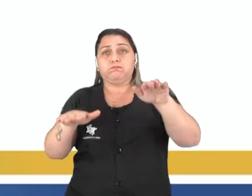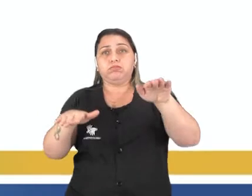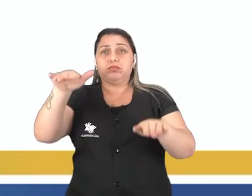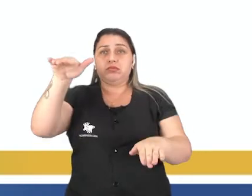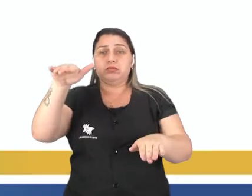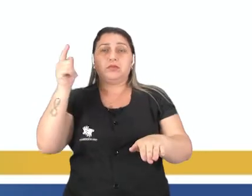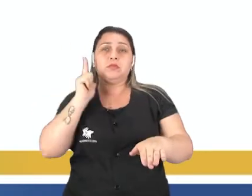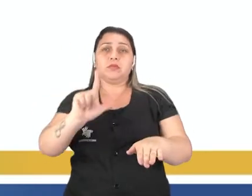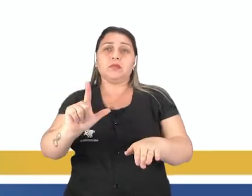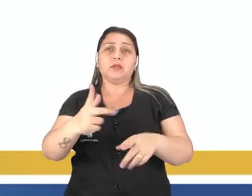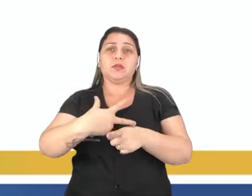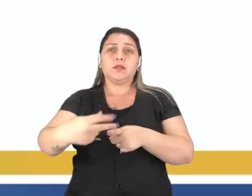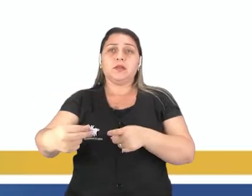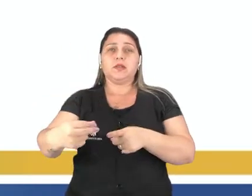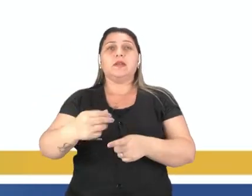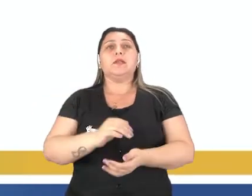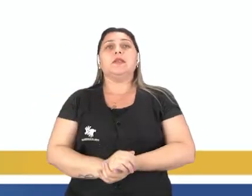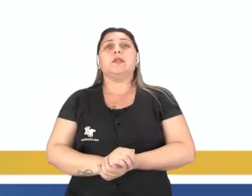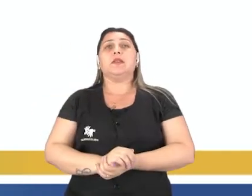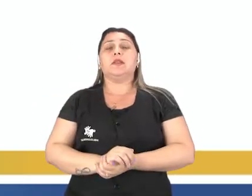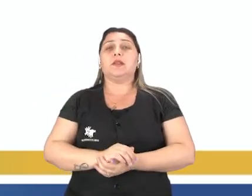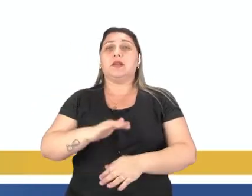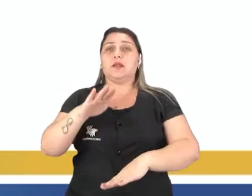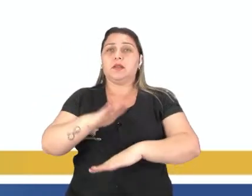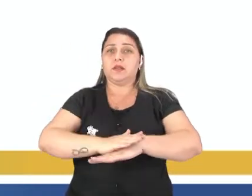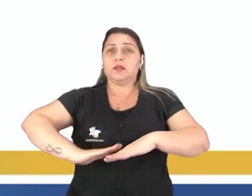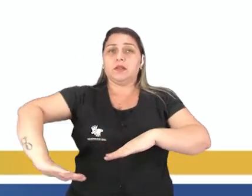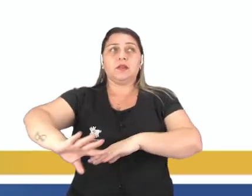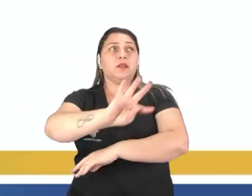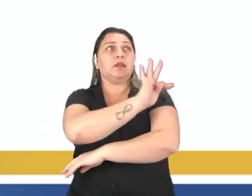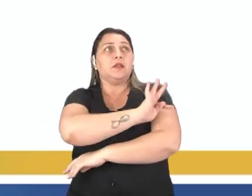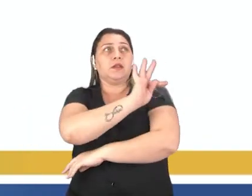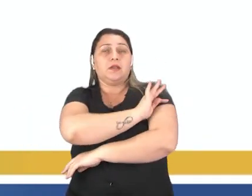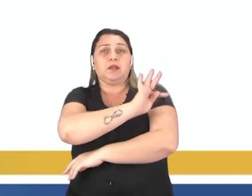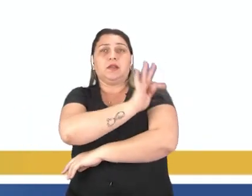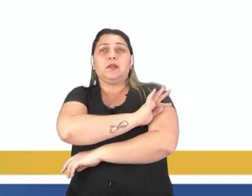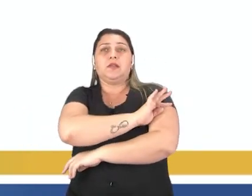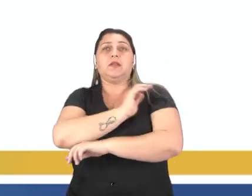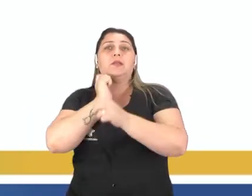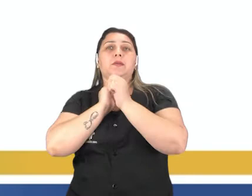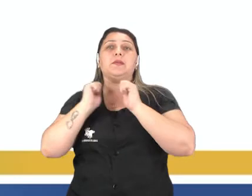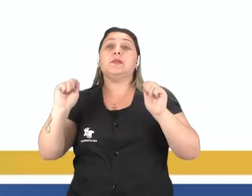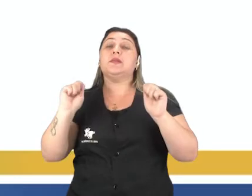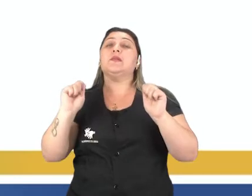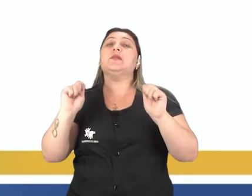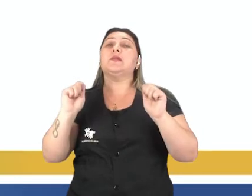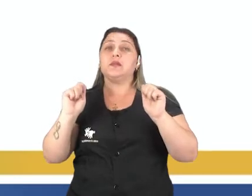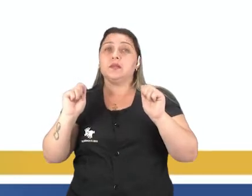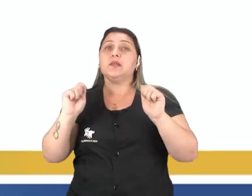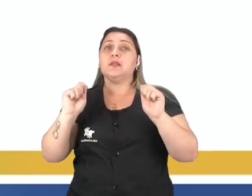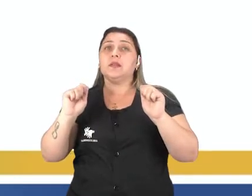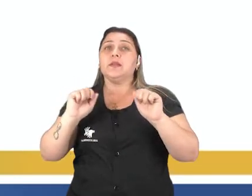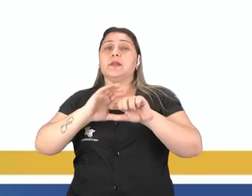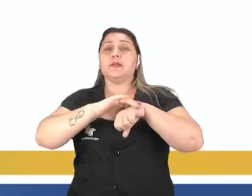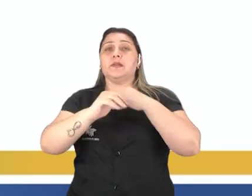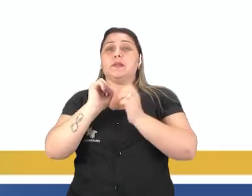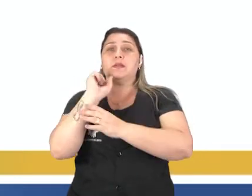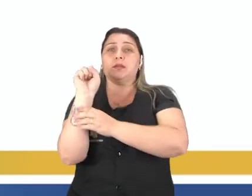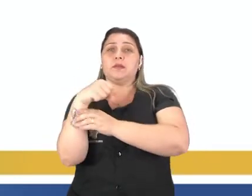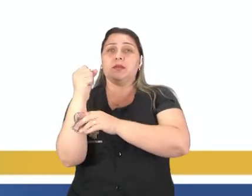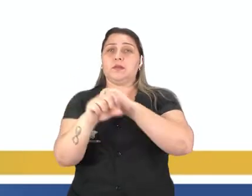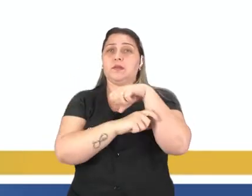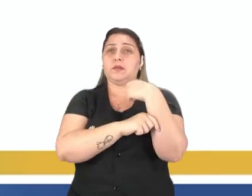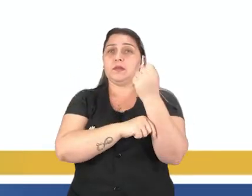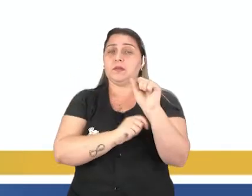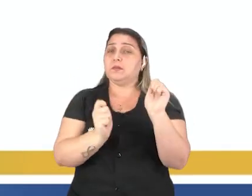oponente, consiga vencer. No chão, com as técnicas de estrangulamento e pressão sobre articulações, é possível